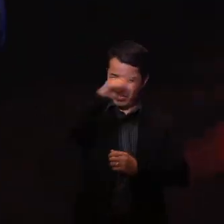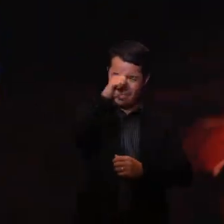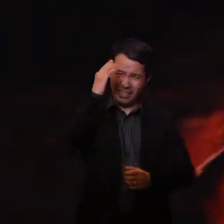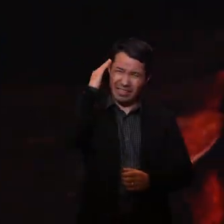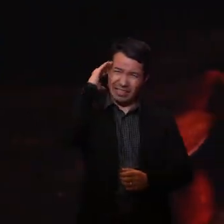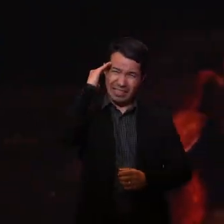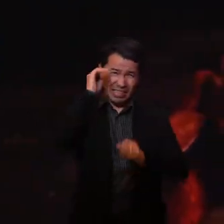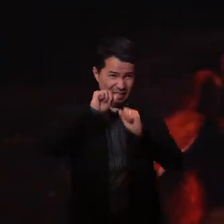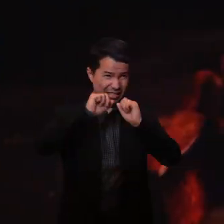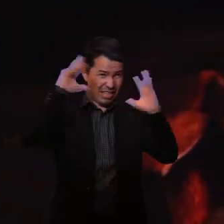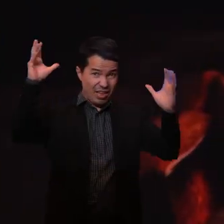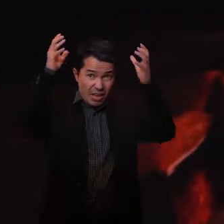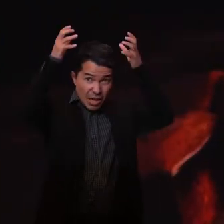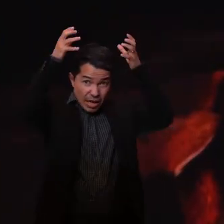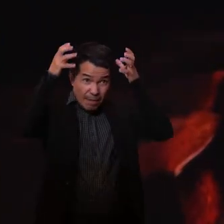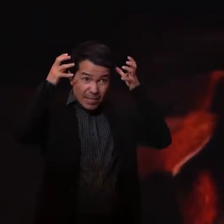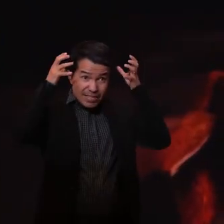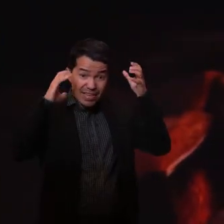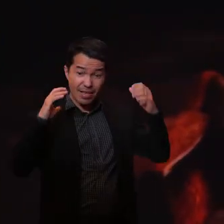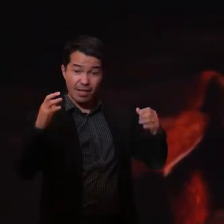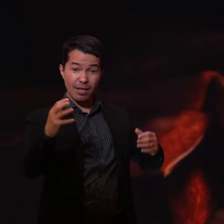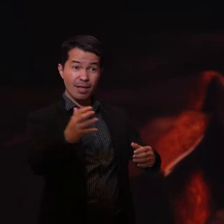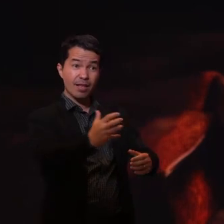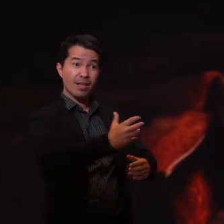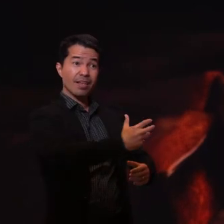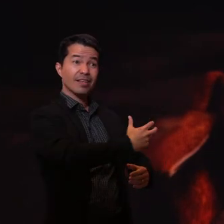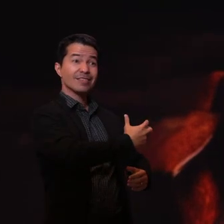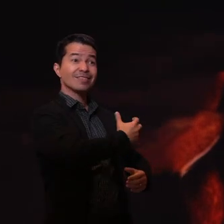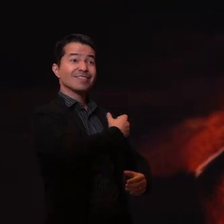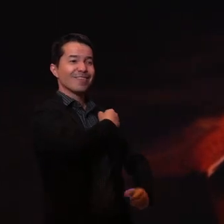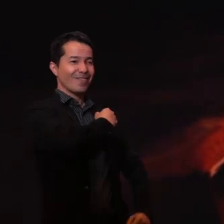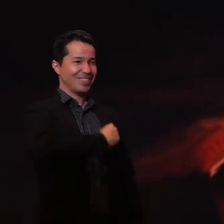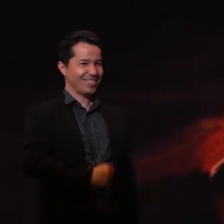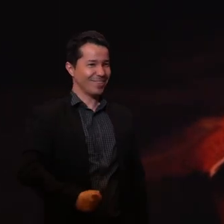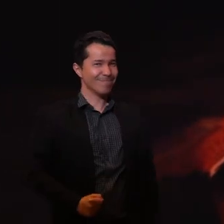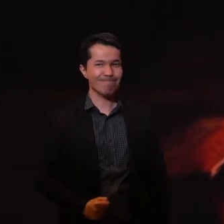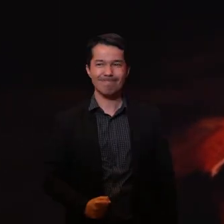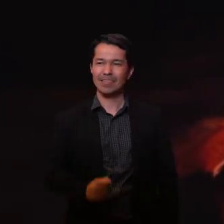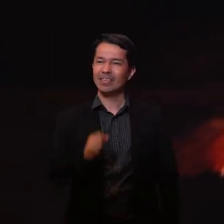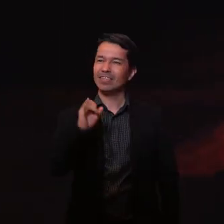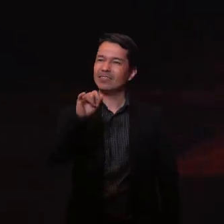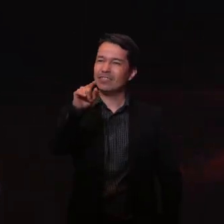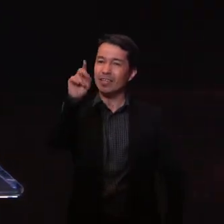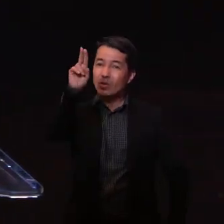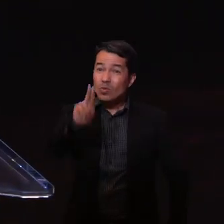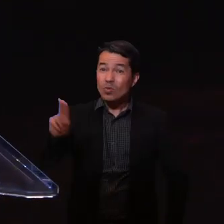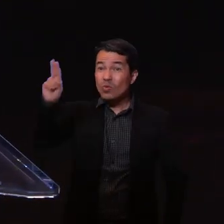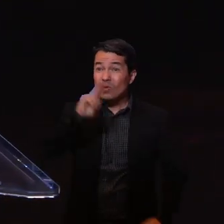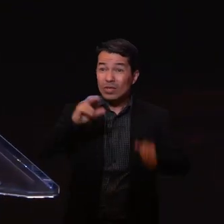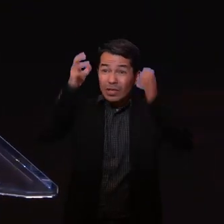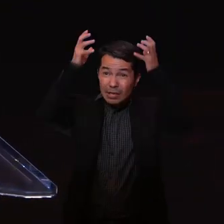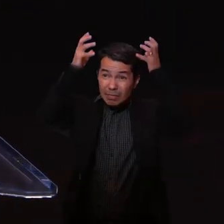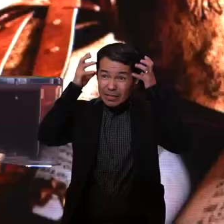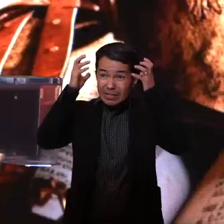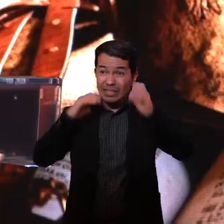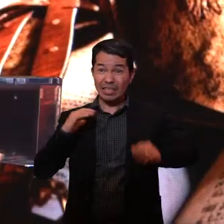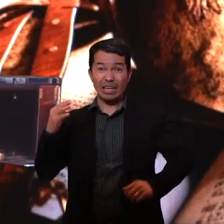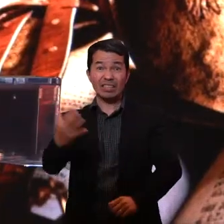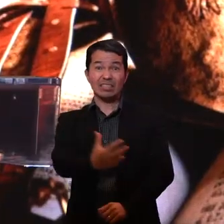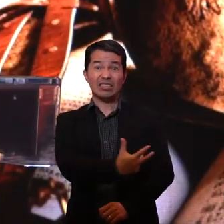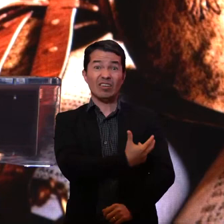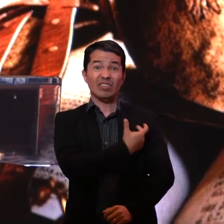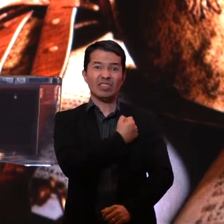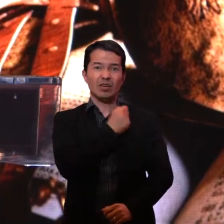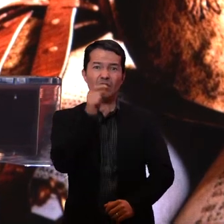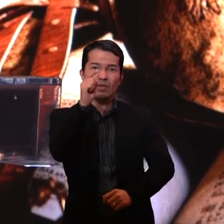vestir, você vai vencer não só as batalhas da mente, mas o vazio da alma vai embora